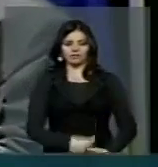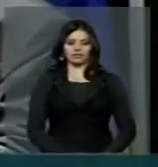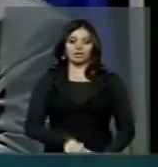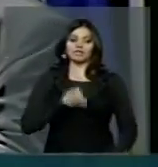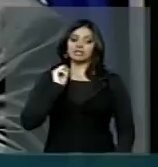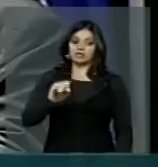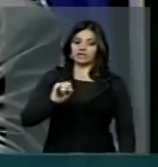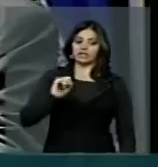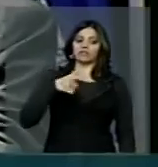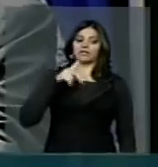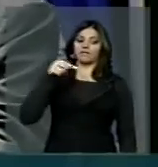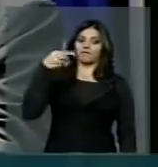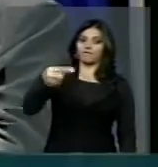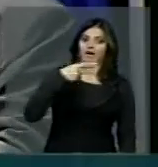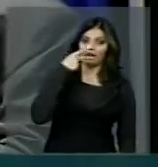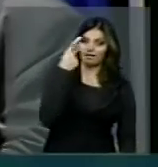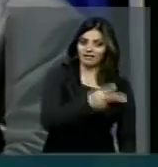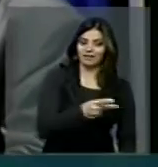falar depois dele.